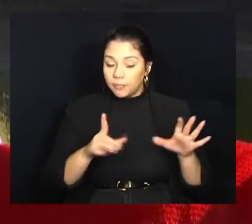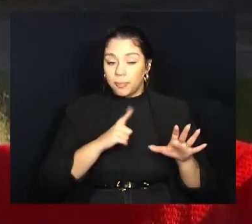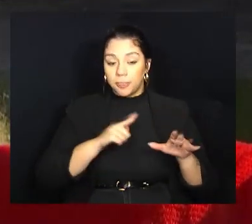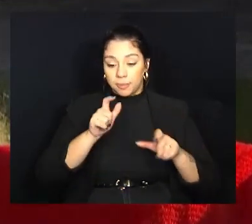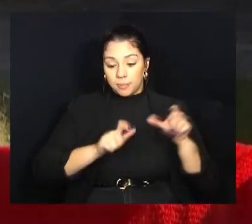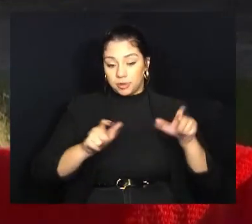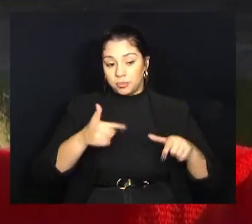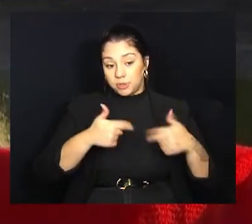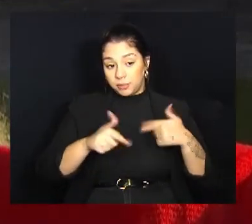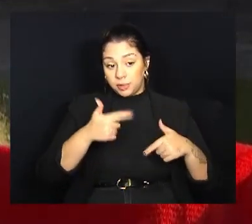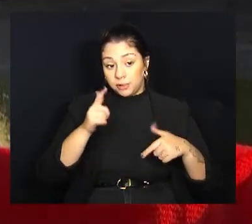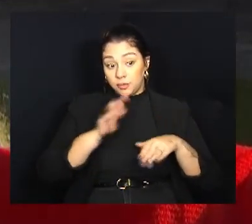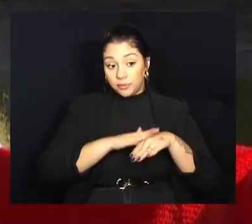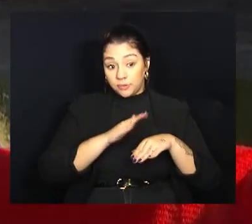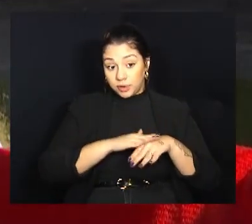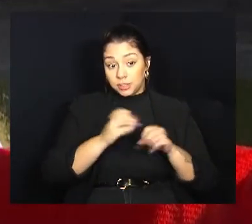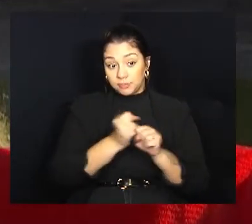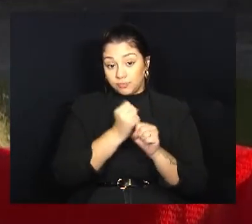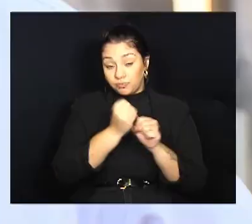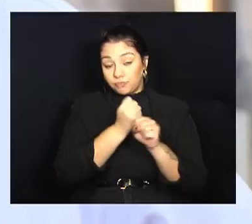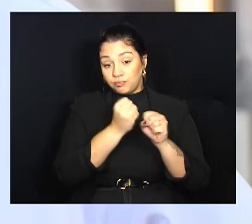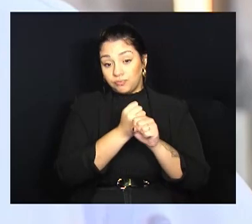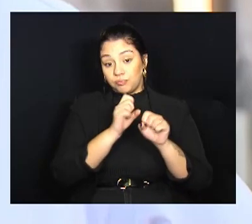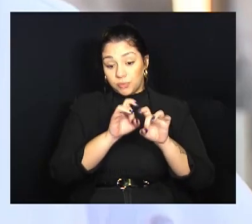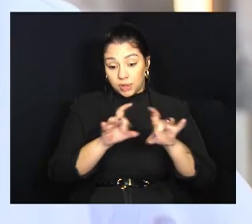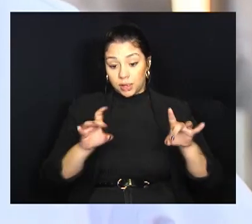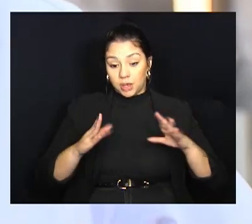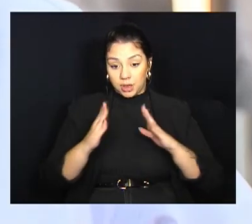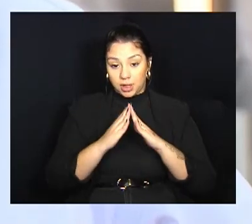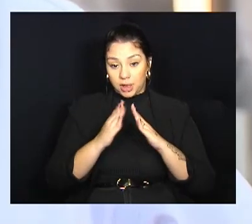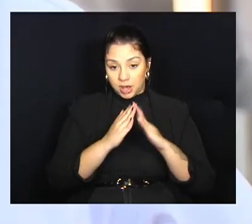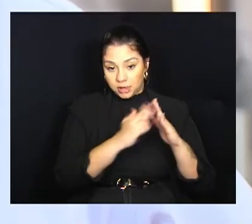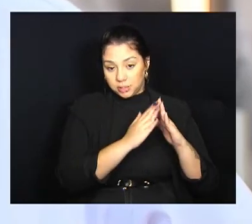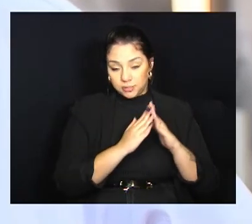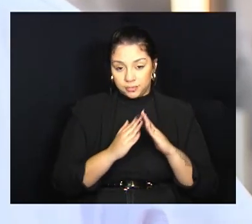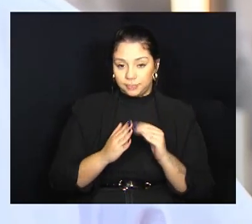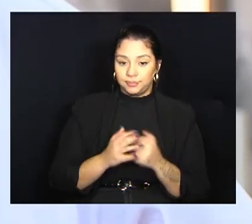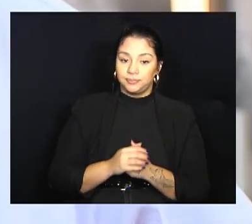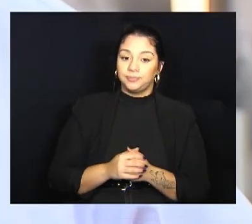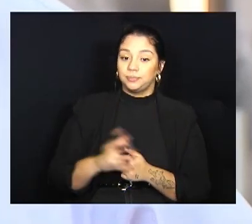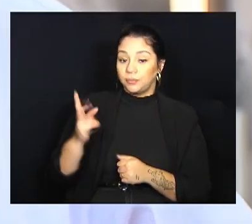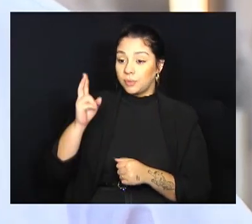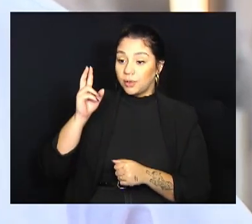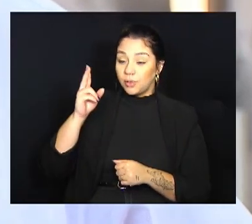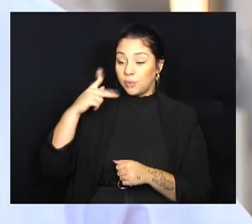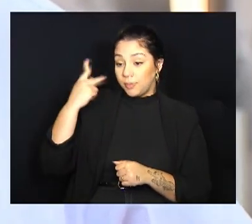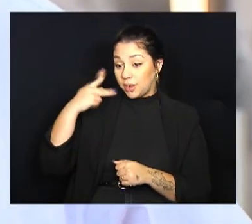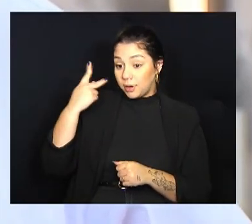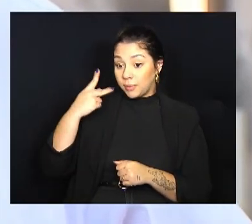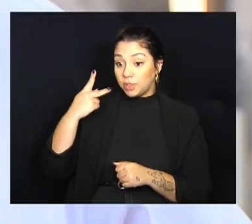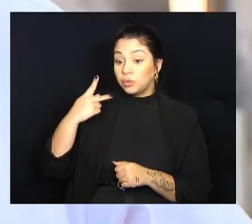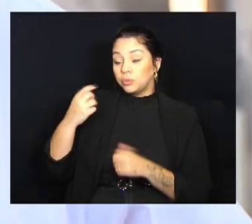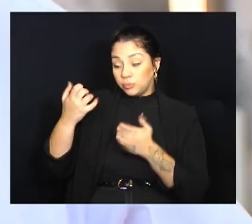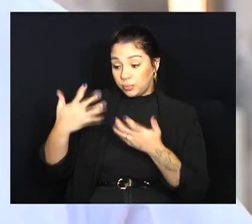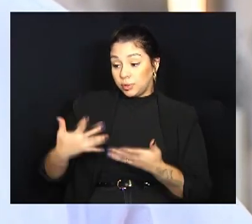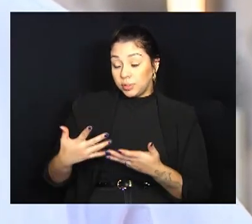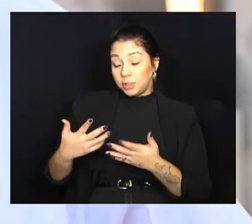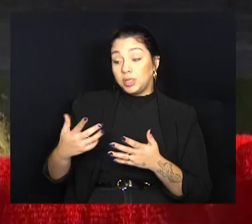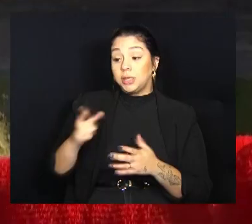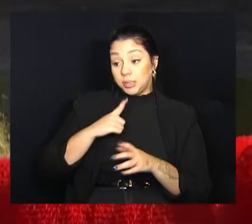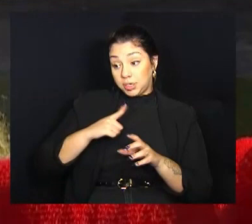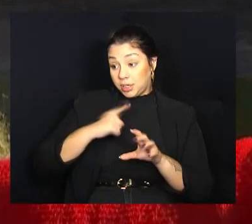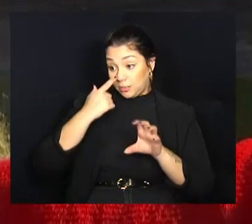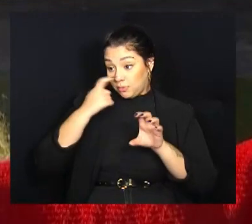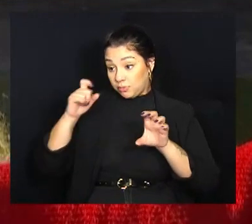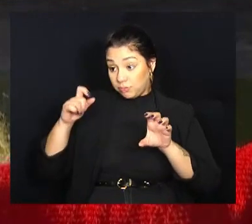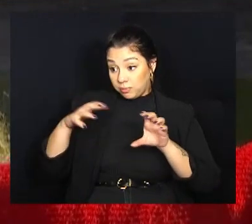esse serviço manual em cada residência. O parlamentar reforçou que saneamento representa saúde para a